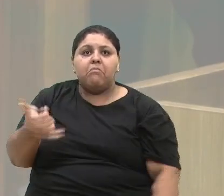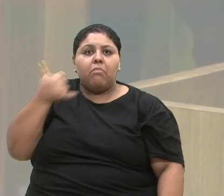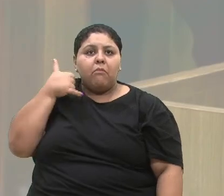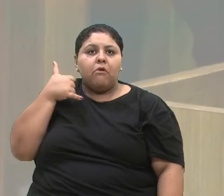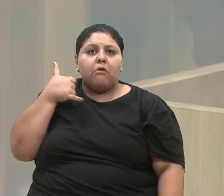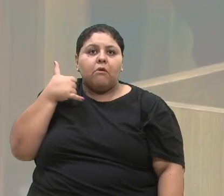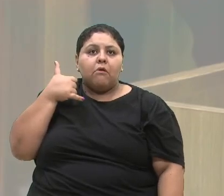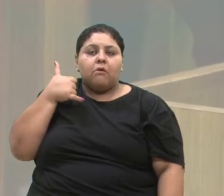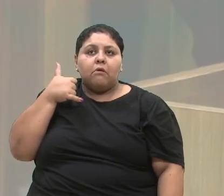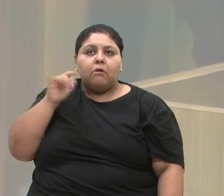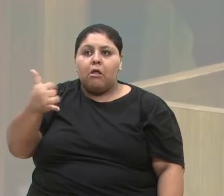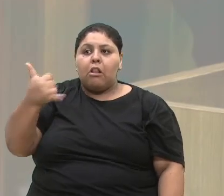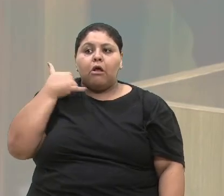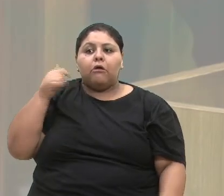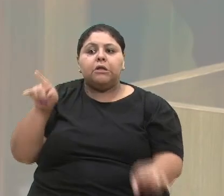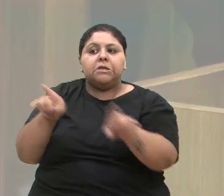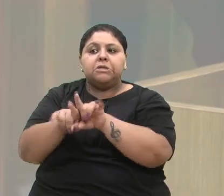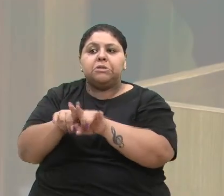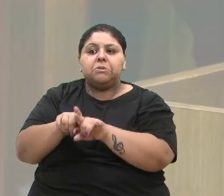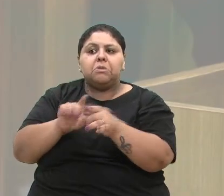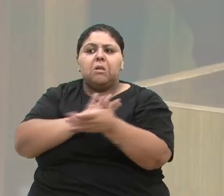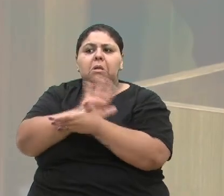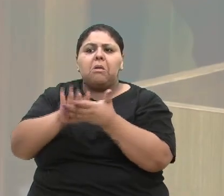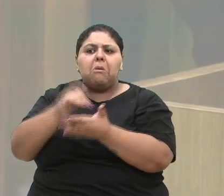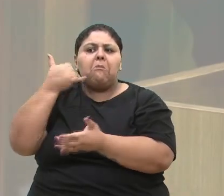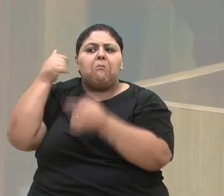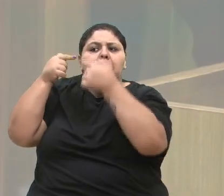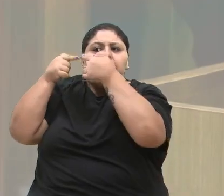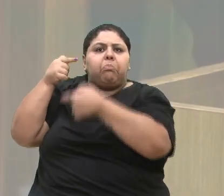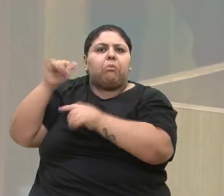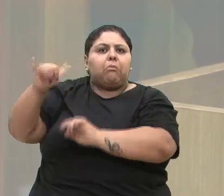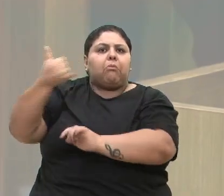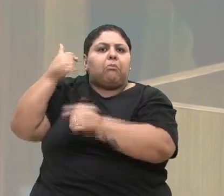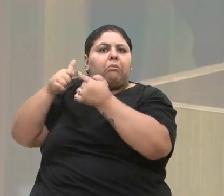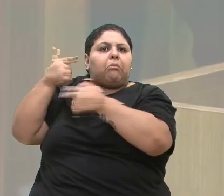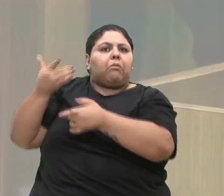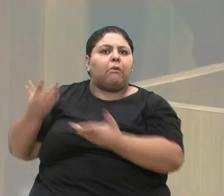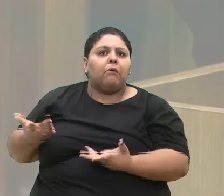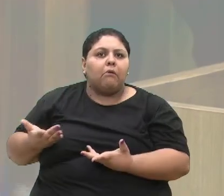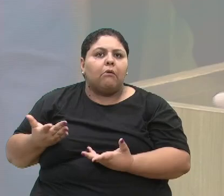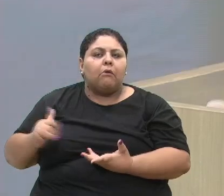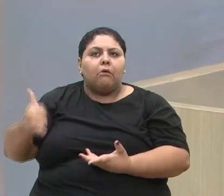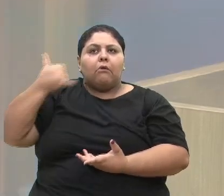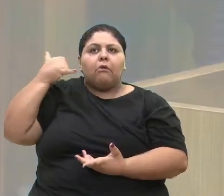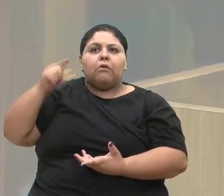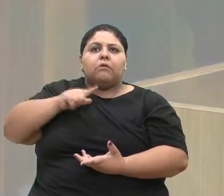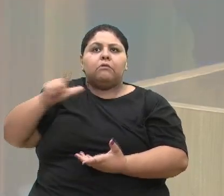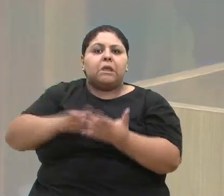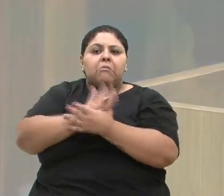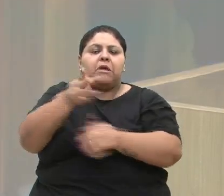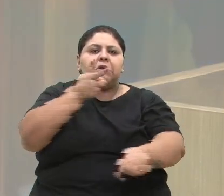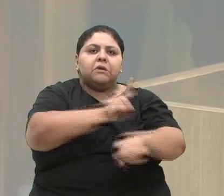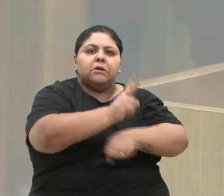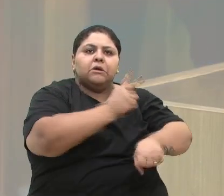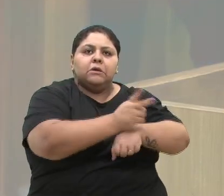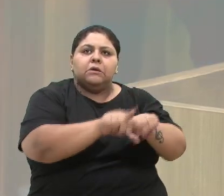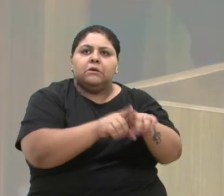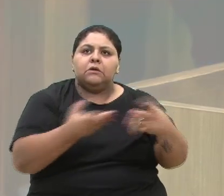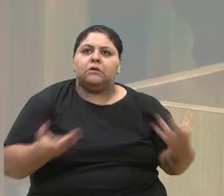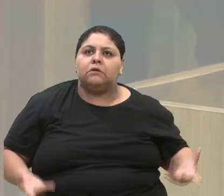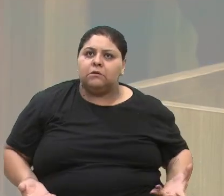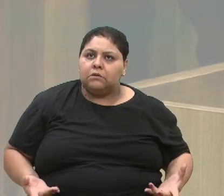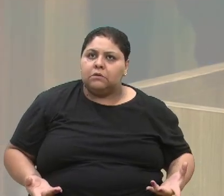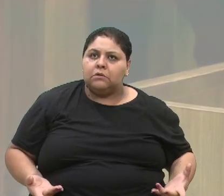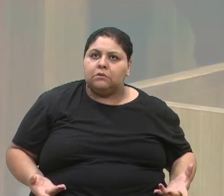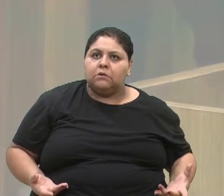eu ligo lá, não atende, eu ligo lá, não atende. Eu ligo lá, aí quando eles me atendem, eles dizem, não tem mais vaga.